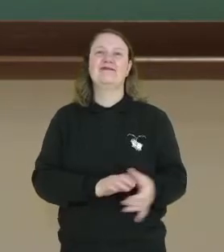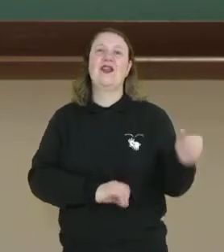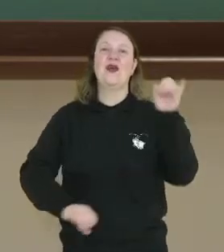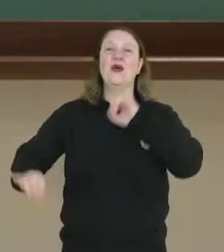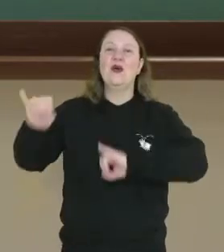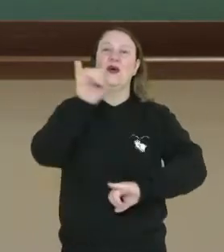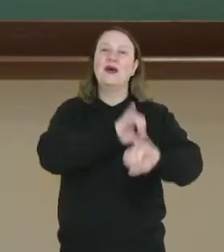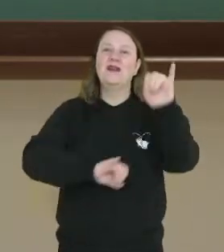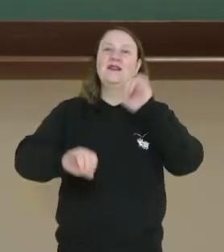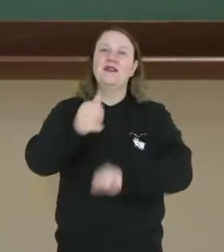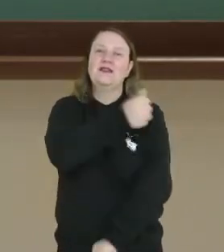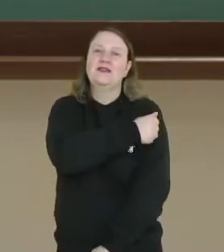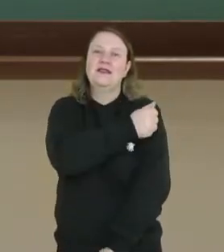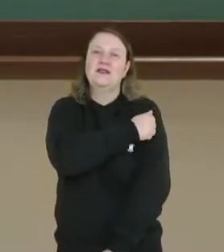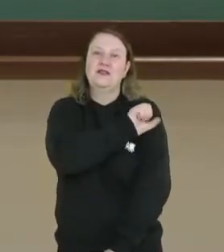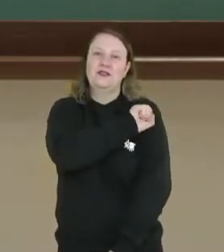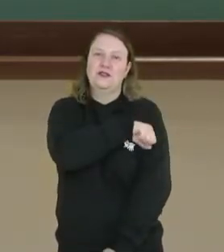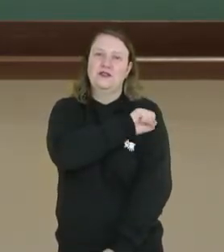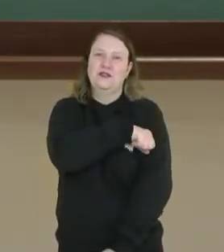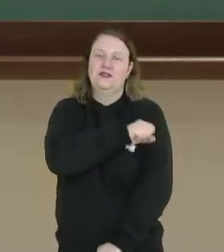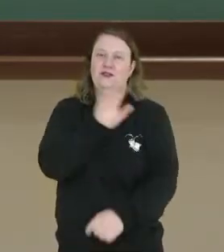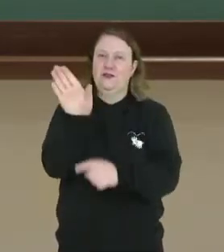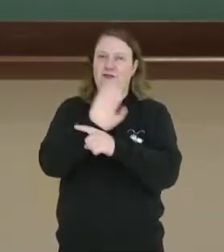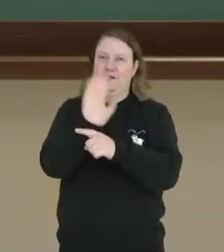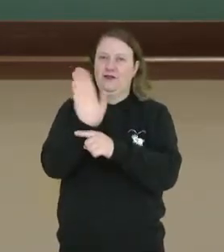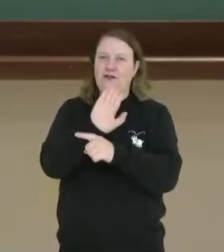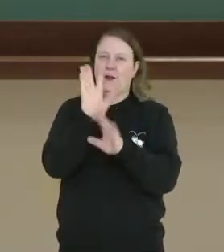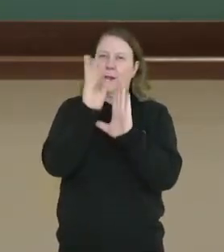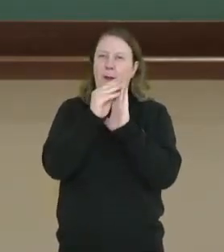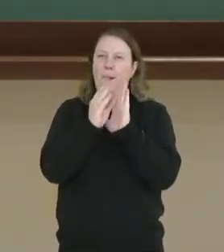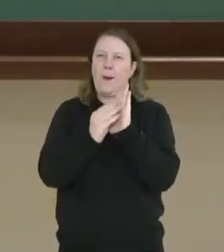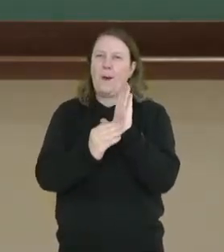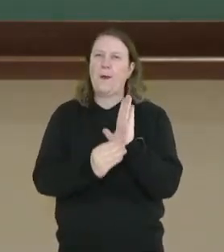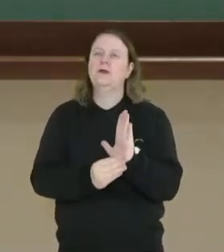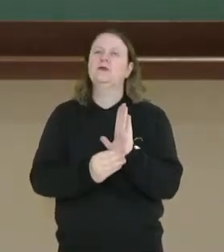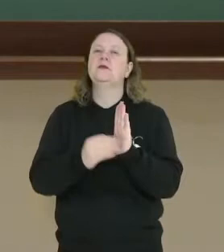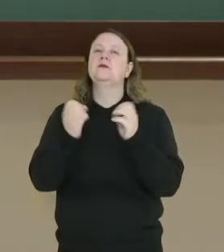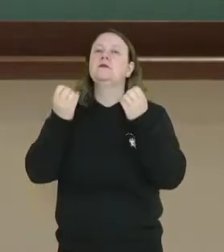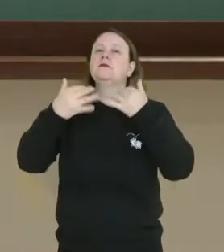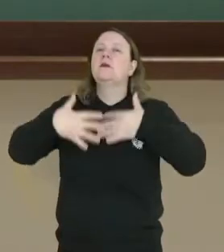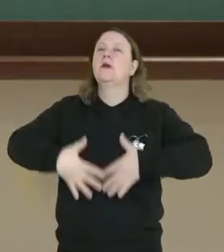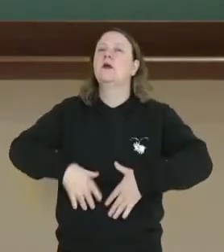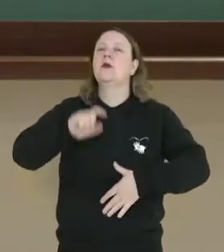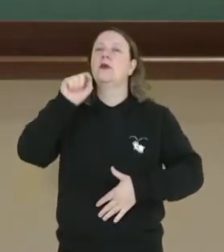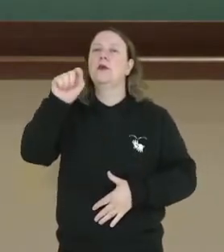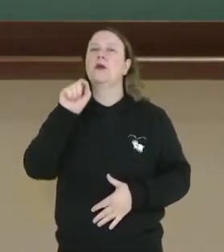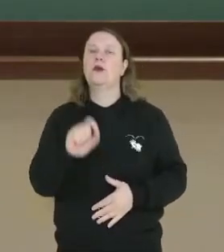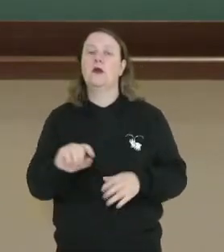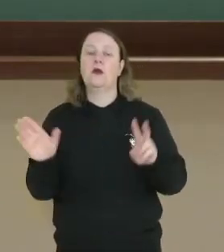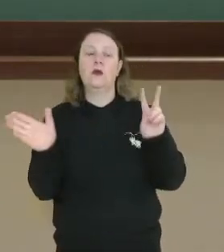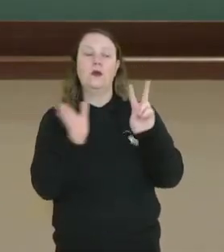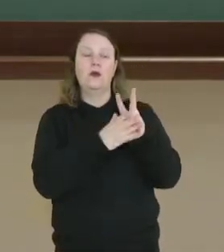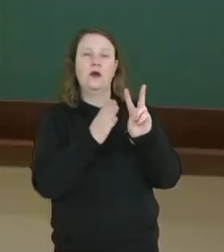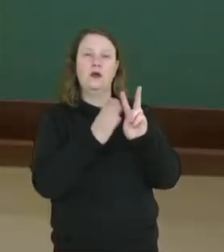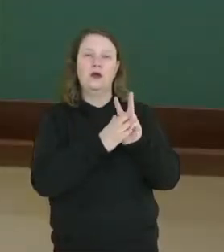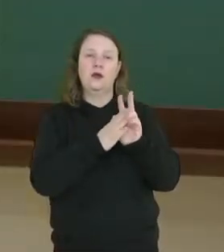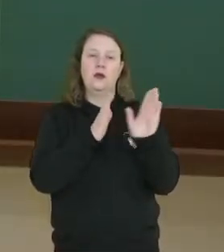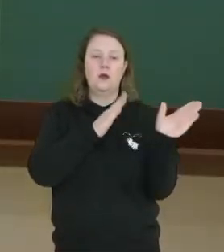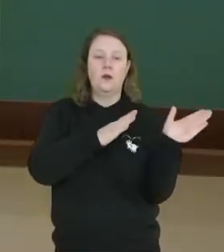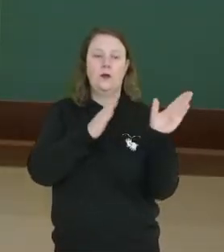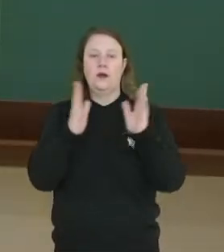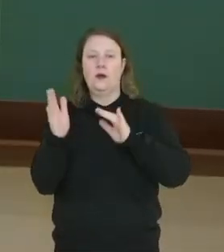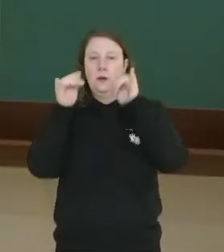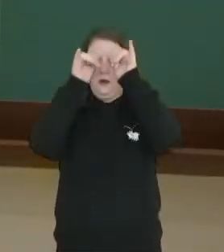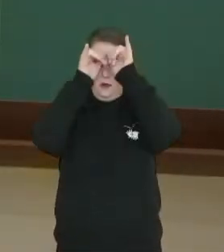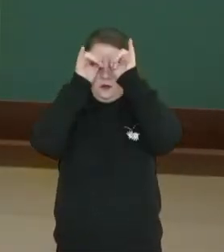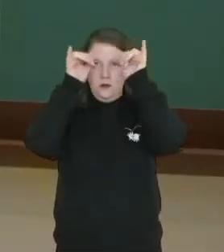Olá, estudantes do 8º ano! Nesse vídeo, vamos falar sobre os indígenas no Império. A gente vai